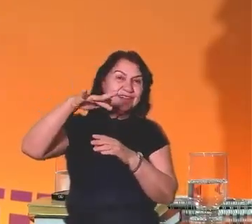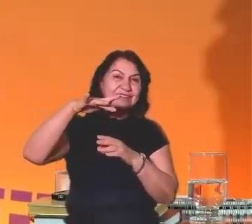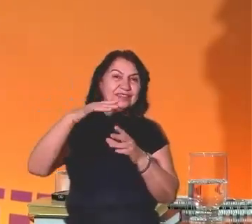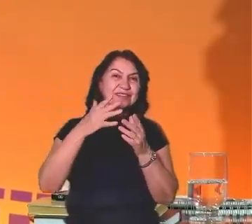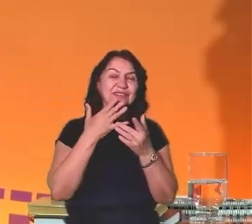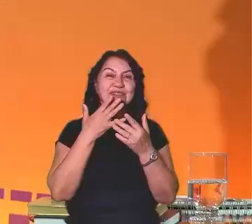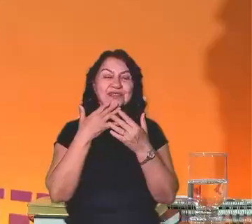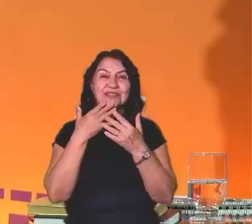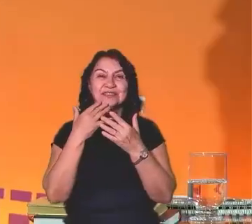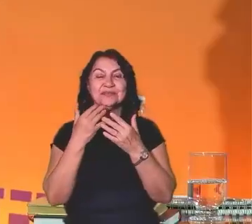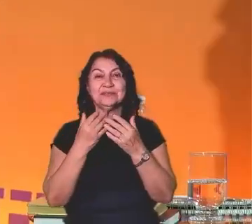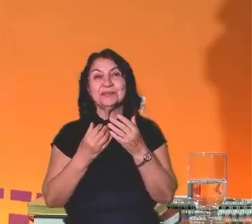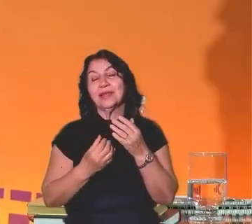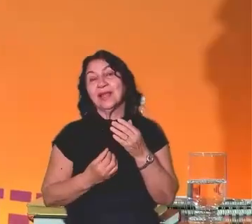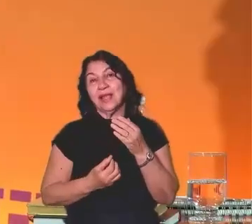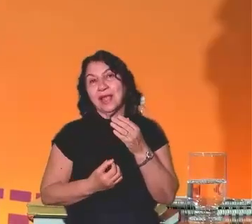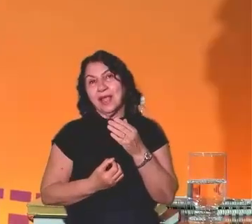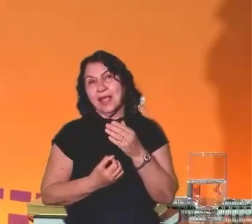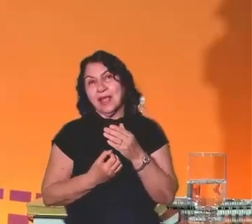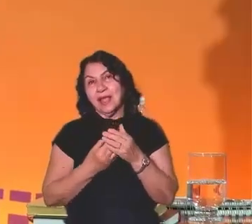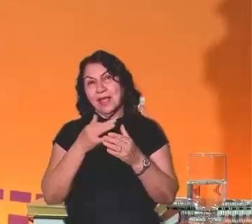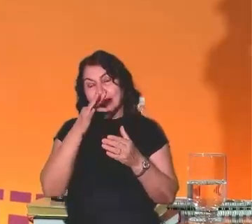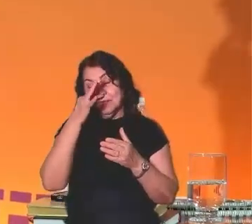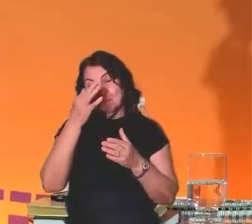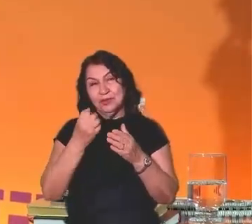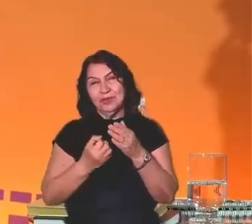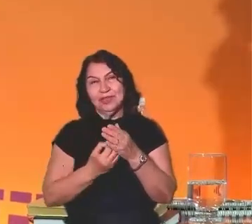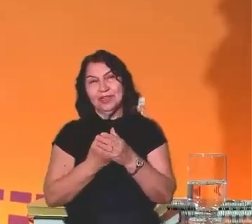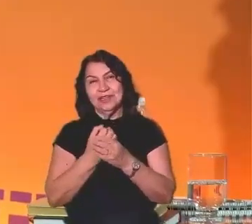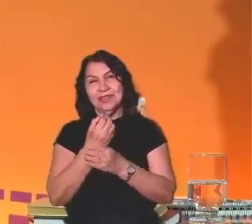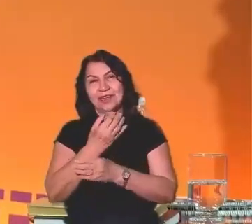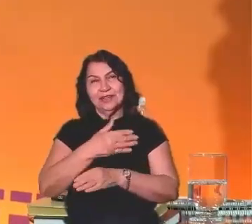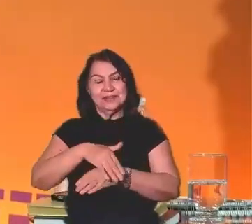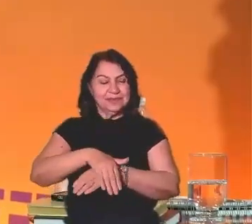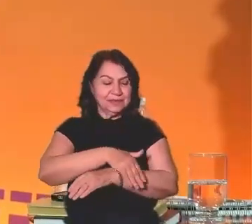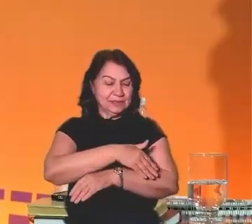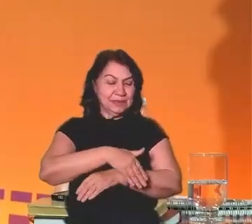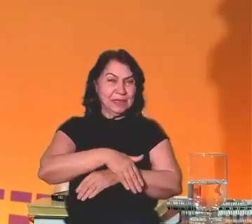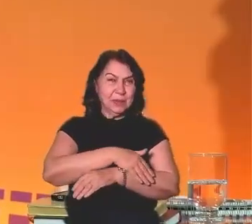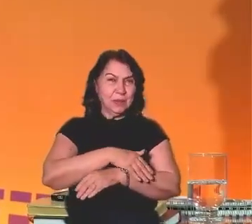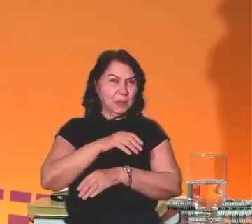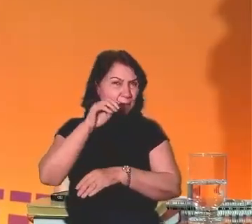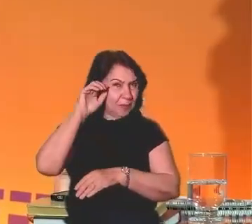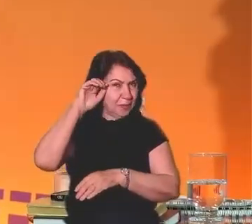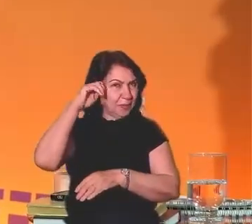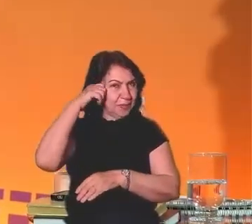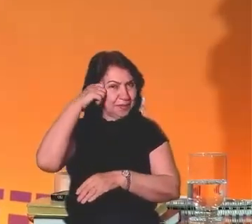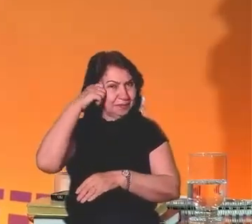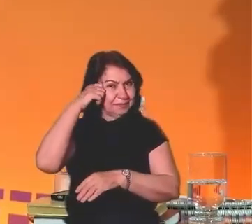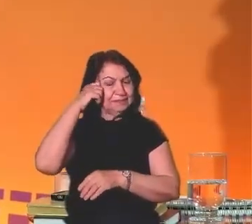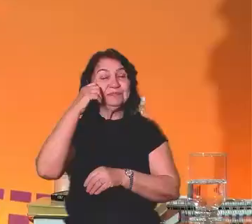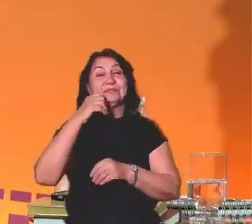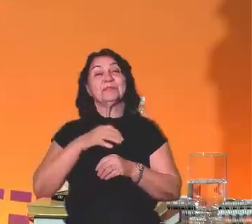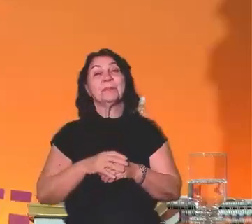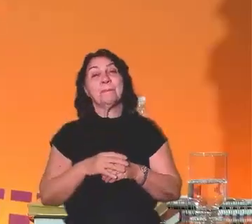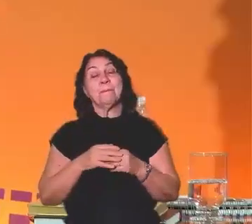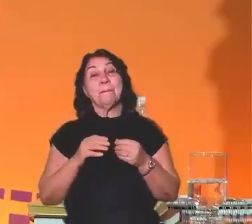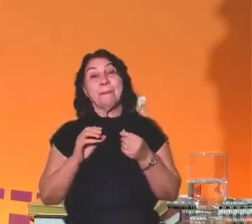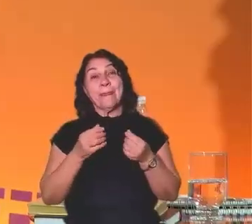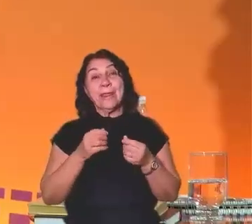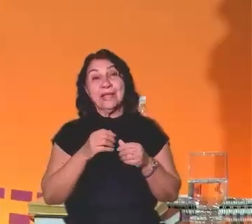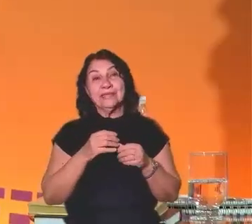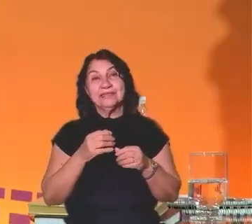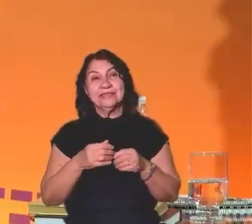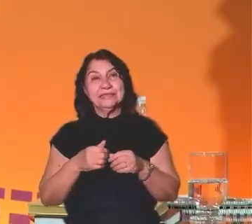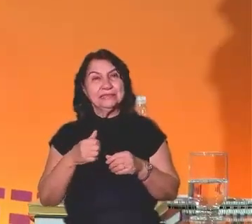do asfalto. Num momento tão complexo. Porque quando eu falei para vocês o que tinha